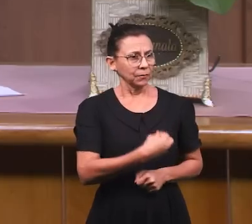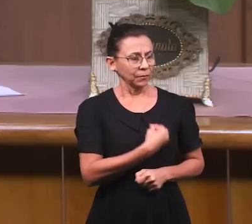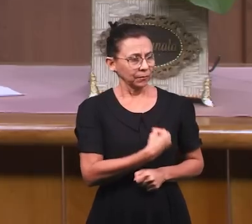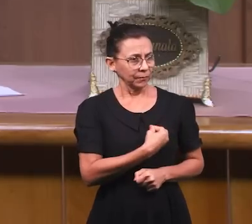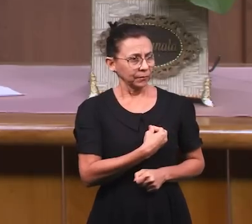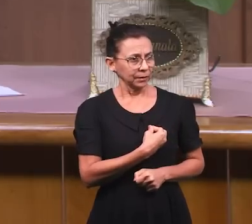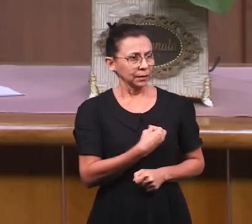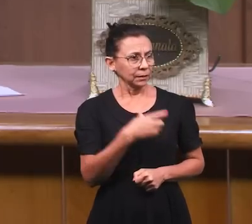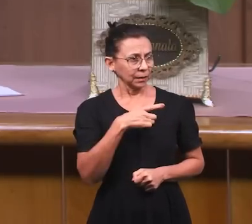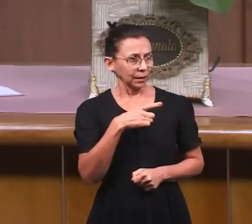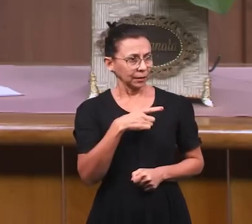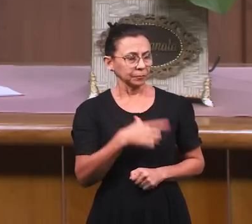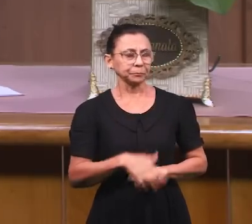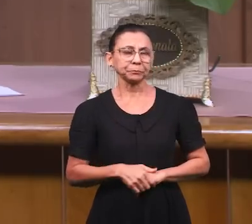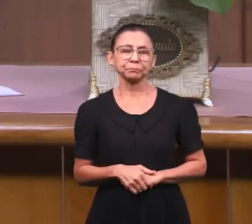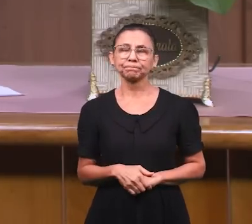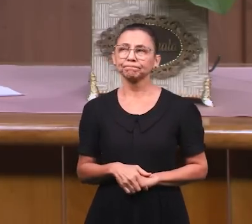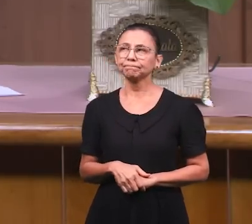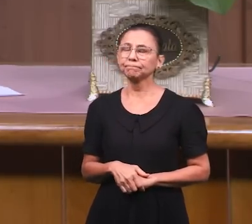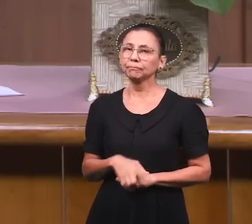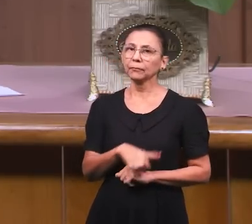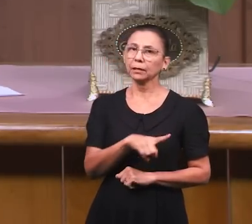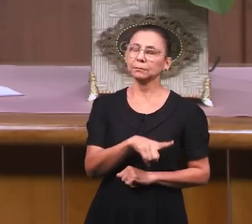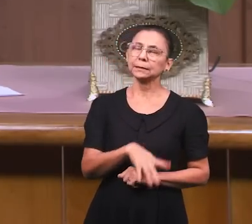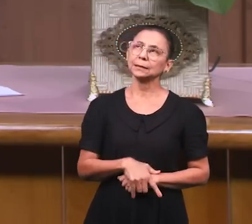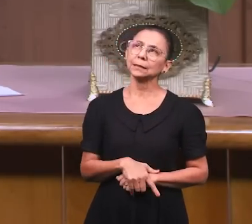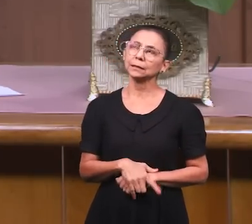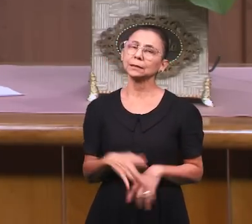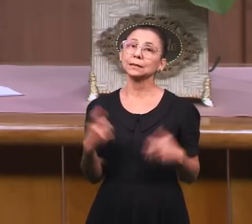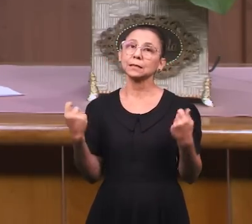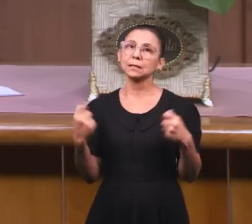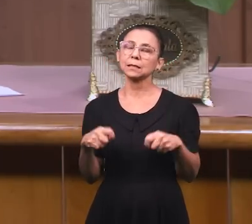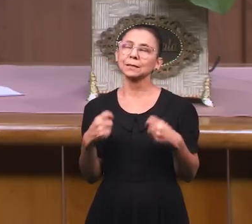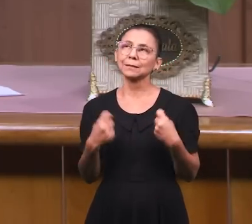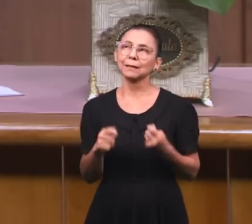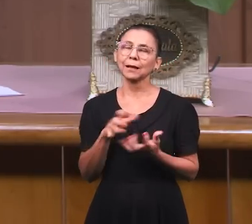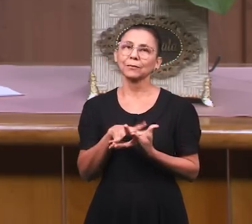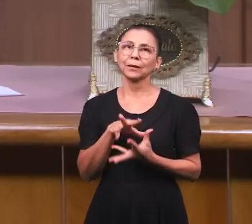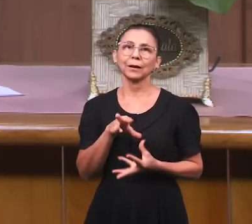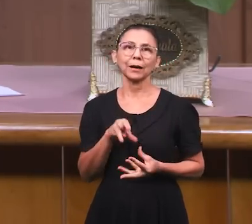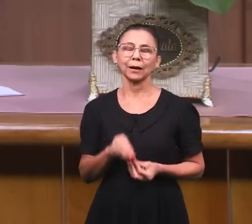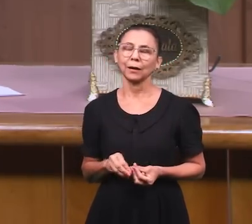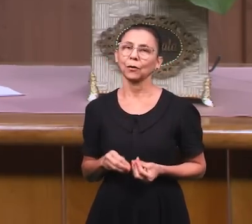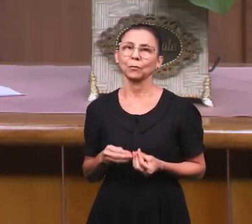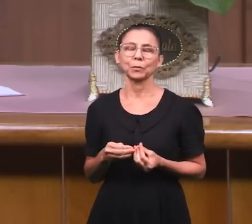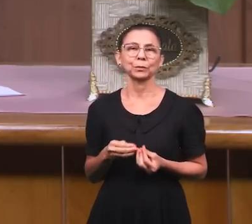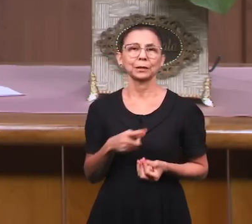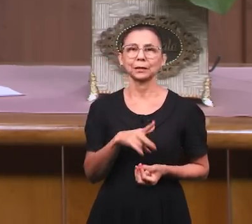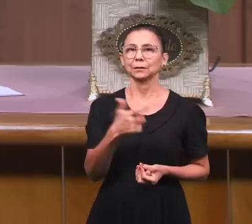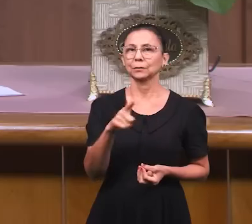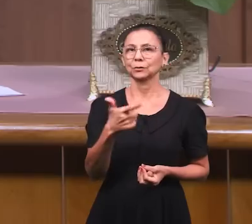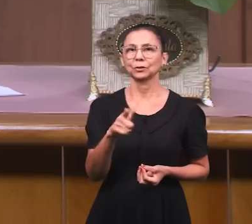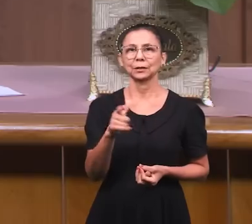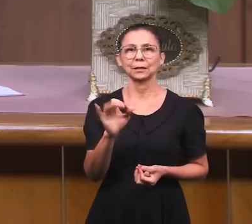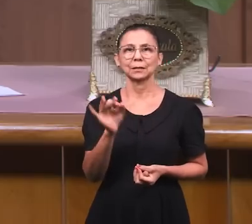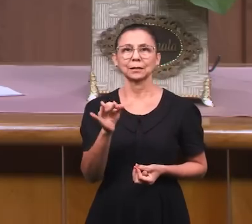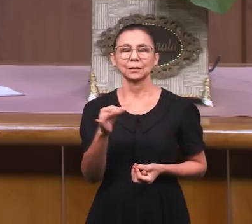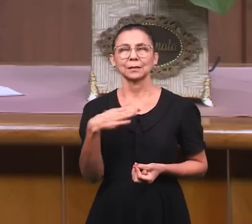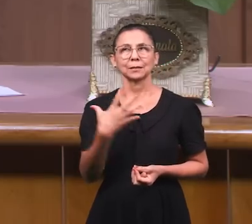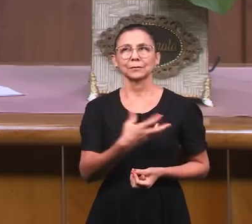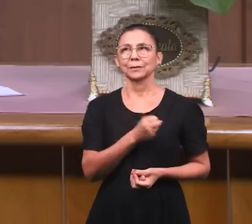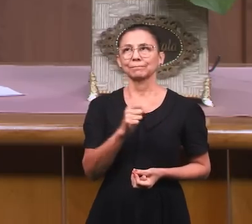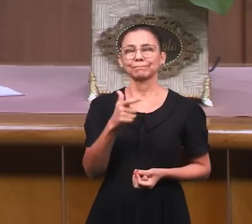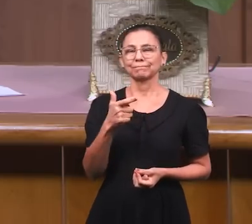ele necessitava ainda de algo maior, que a sua alma necessitava, porque ele não tinha certeza de